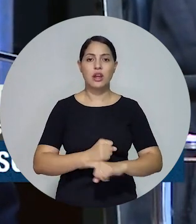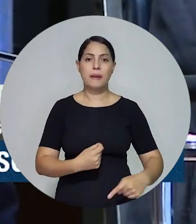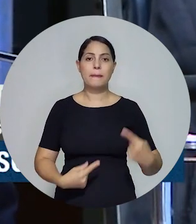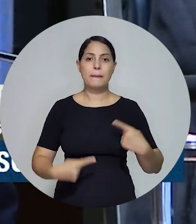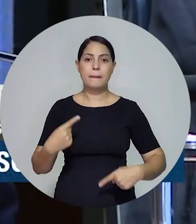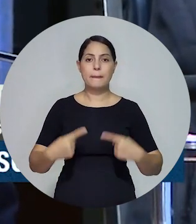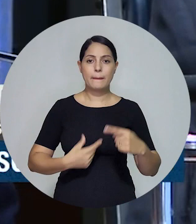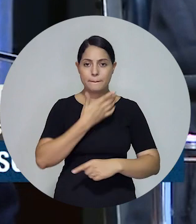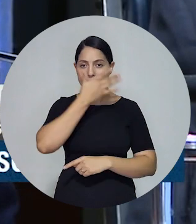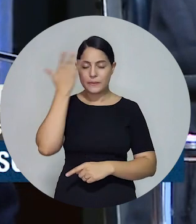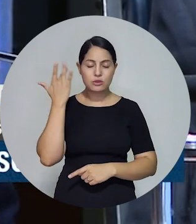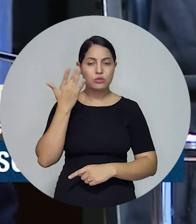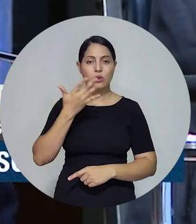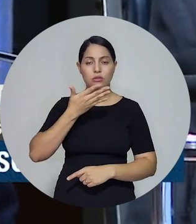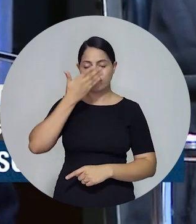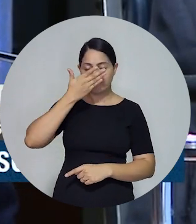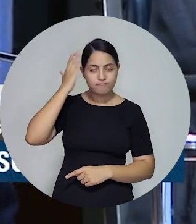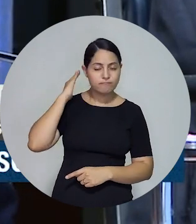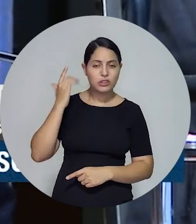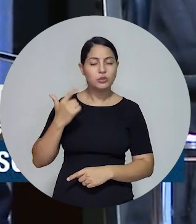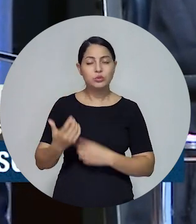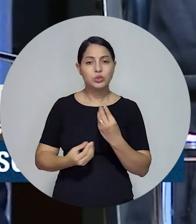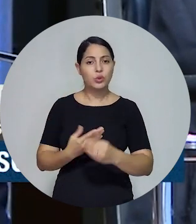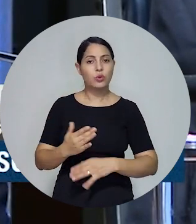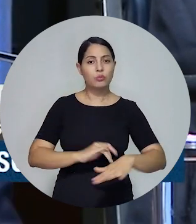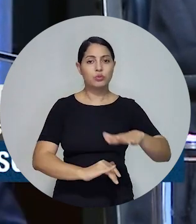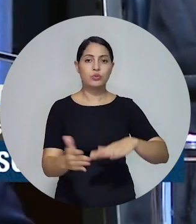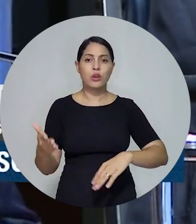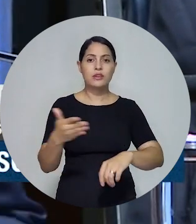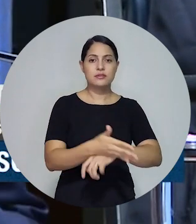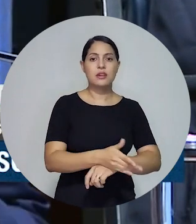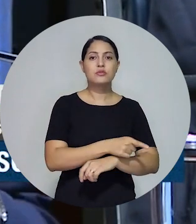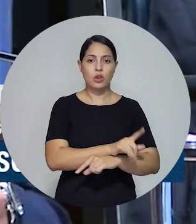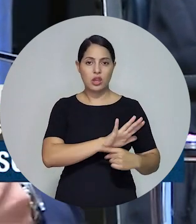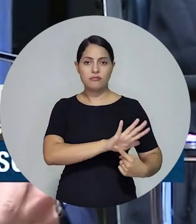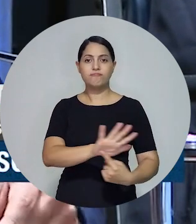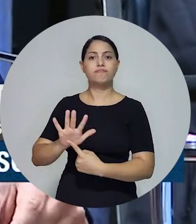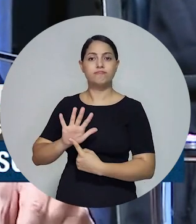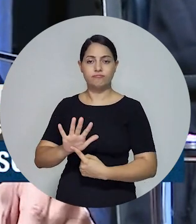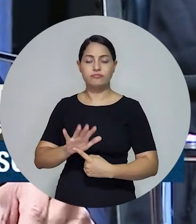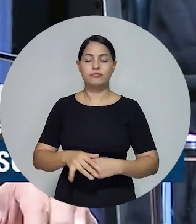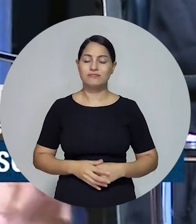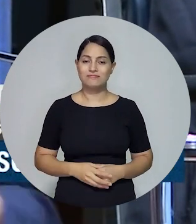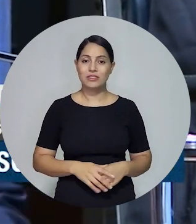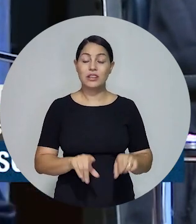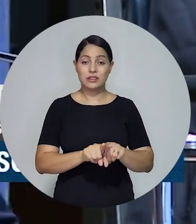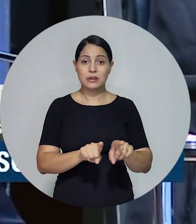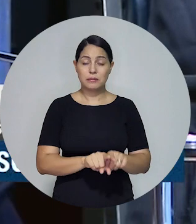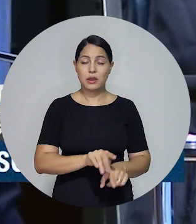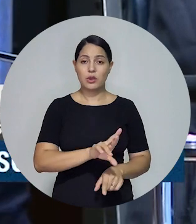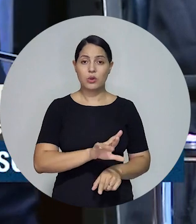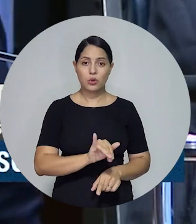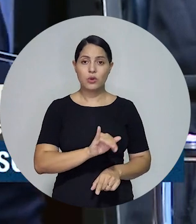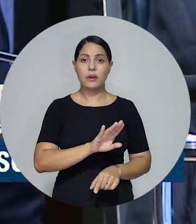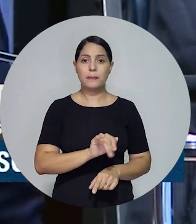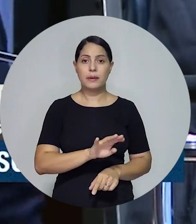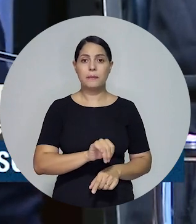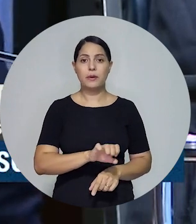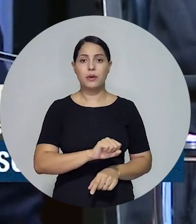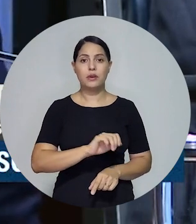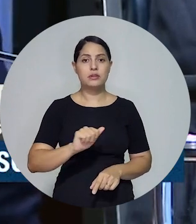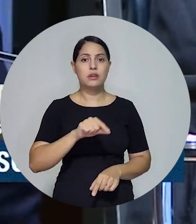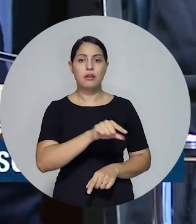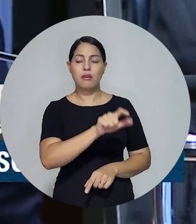e sociais dos cidadãos invisíveis, que não tinham acesso às instituições. Rui Barbosa também vocalizou interesses da